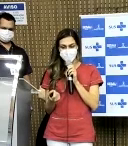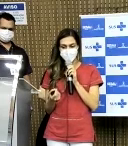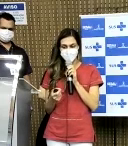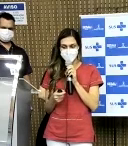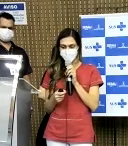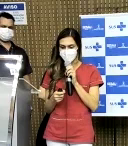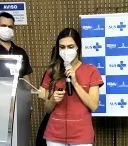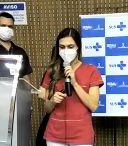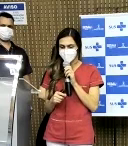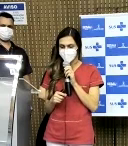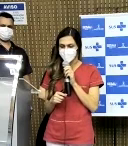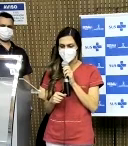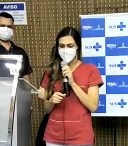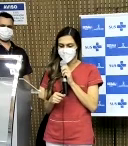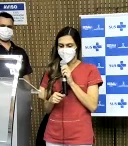grande nesses indicadores.